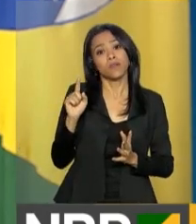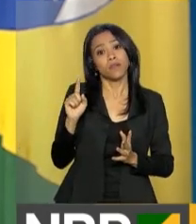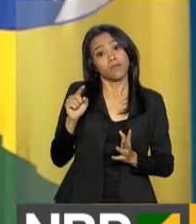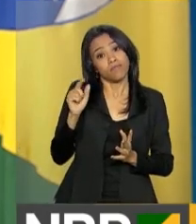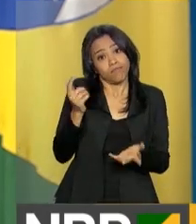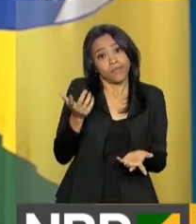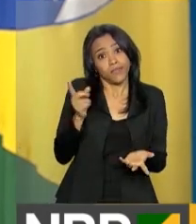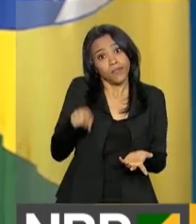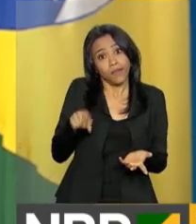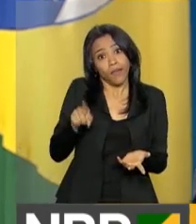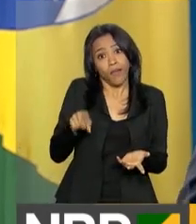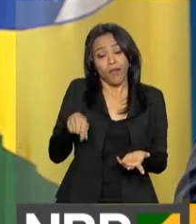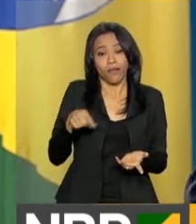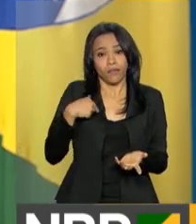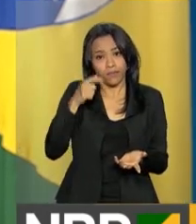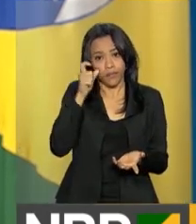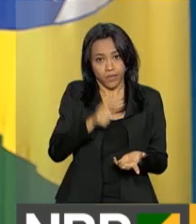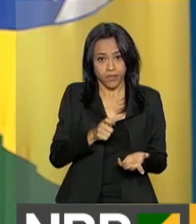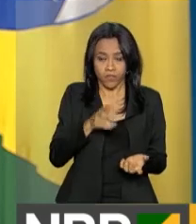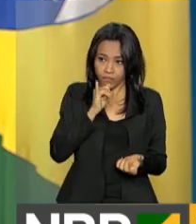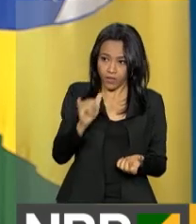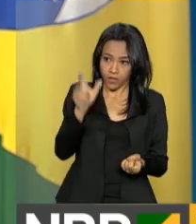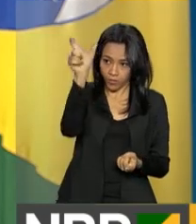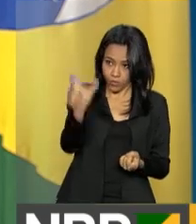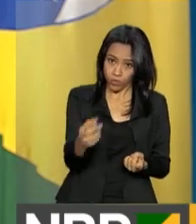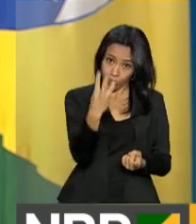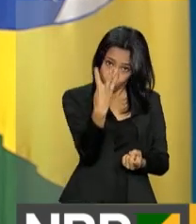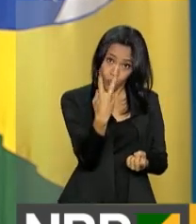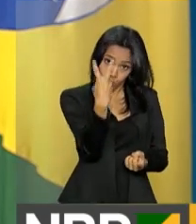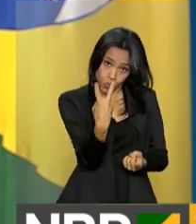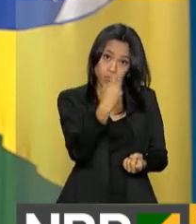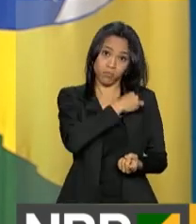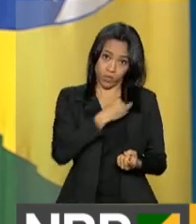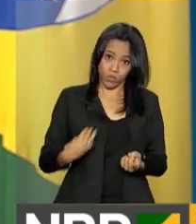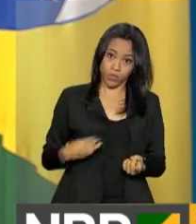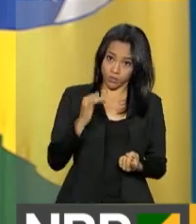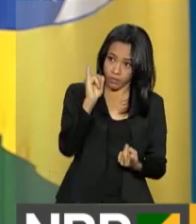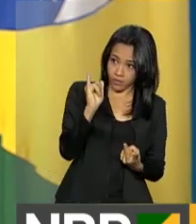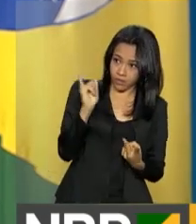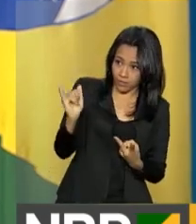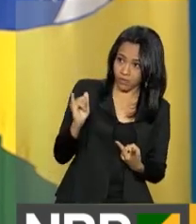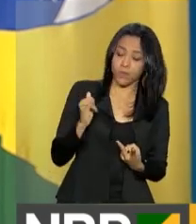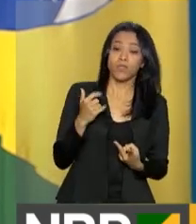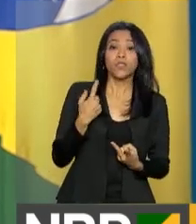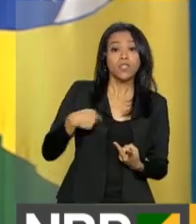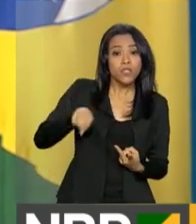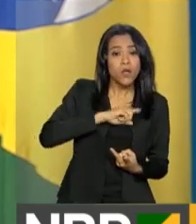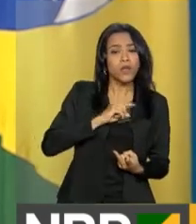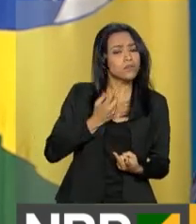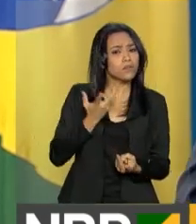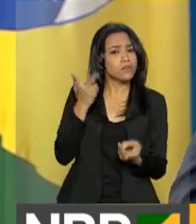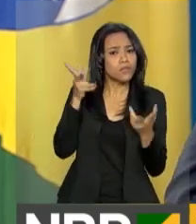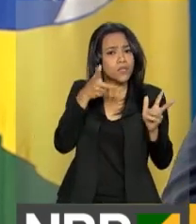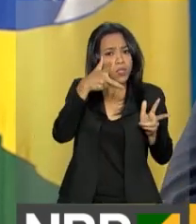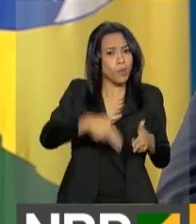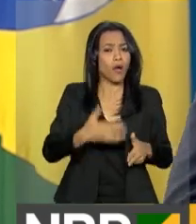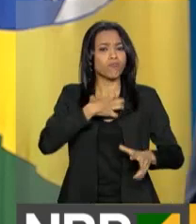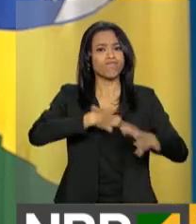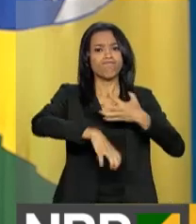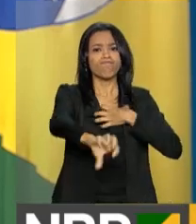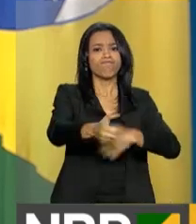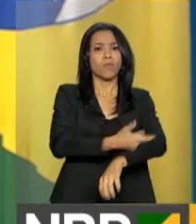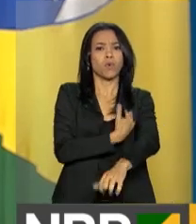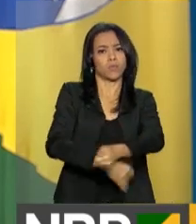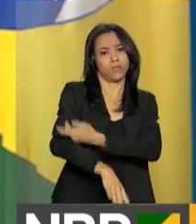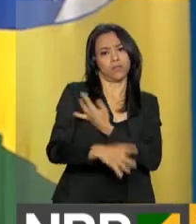que num dado momento o ministro moreira luiz padilha nós todos também nos emocionar cima dessa maneira é